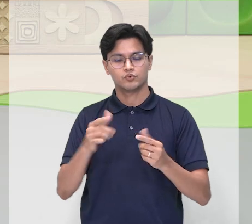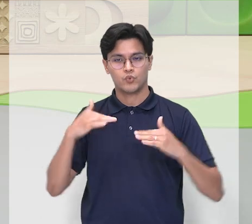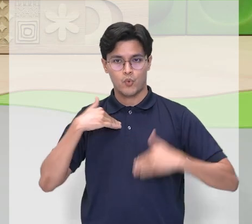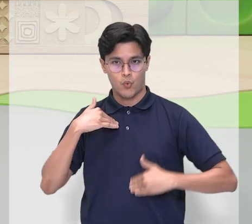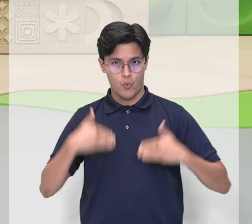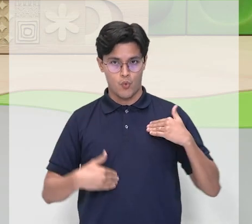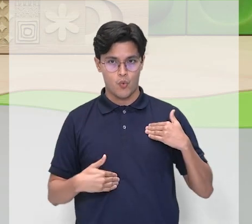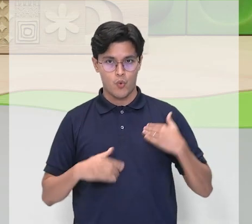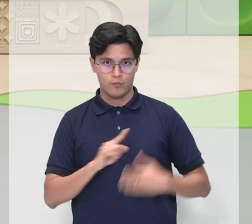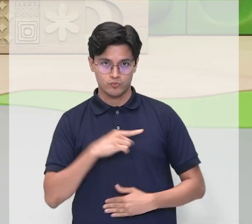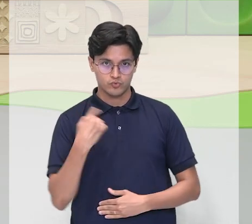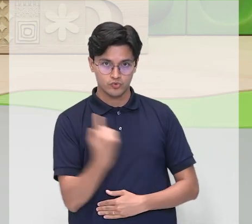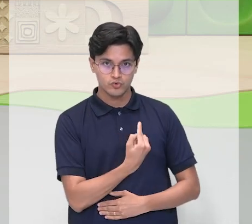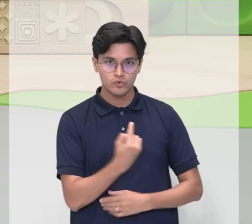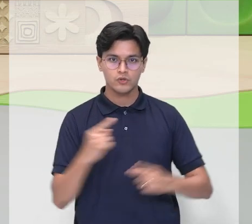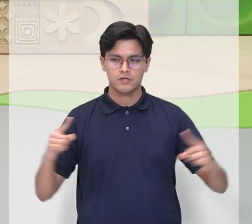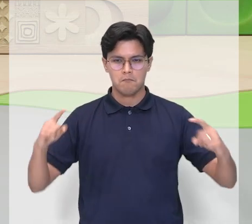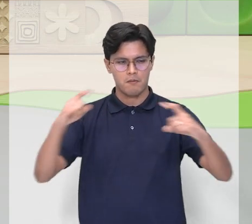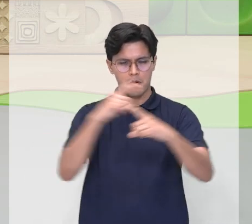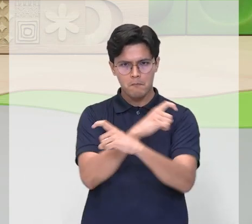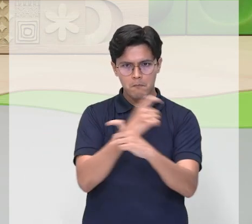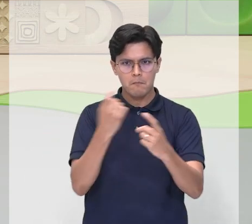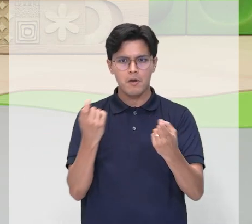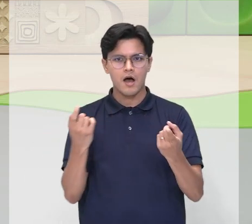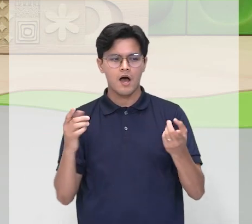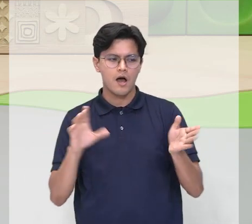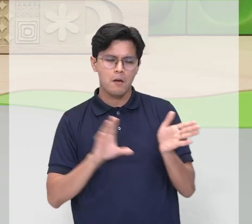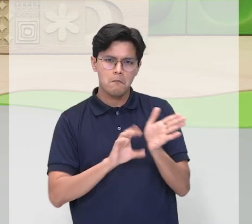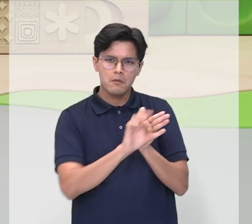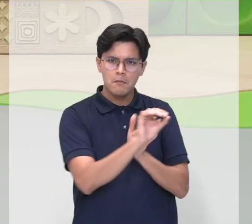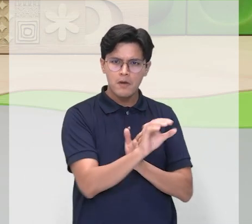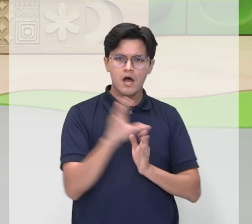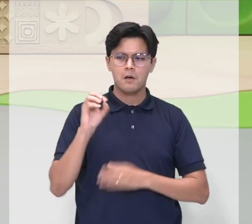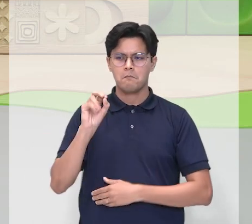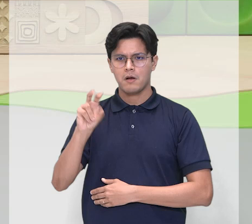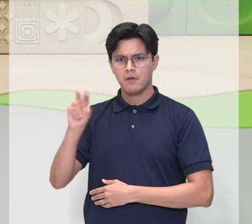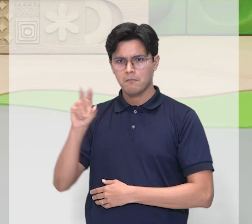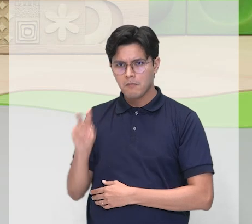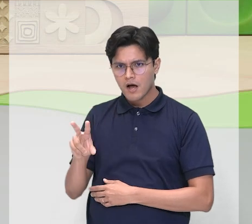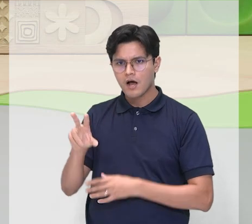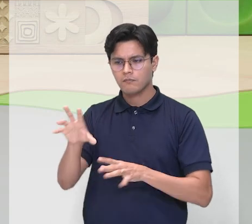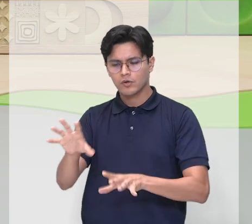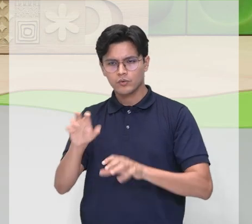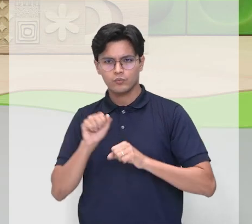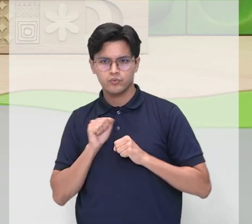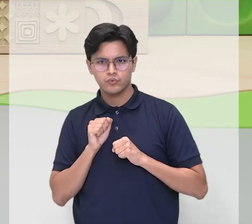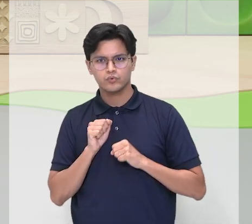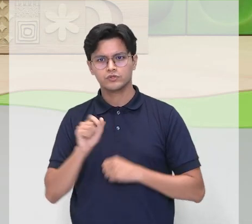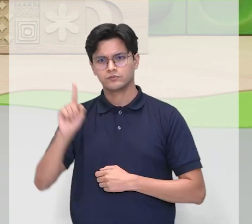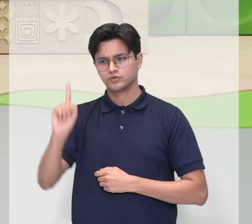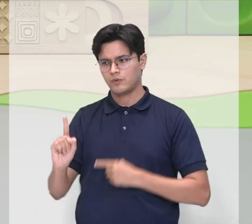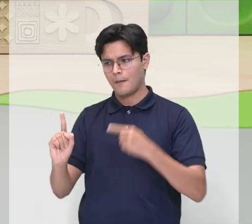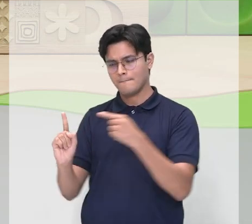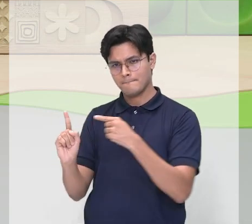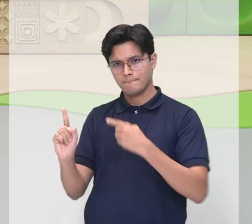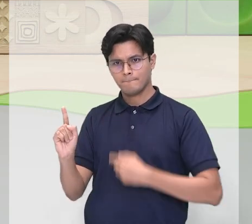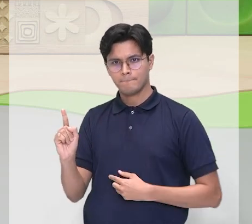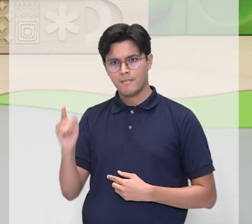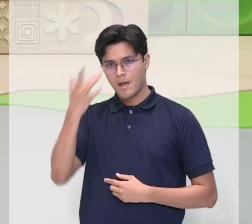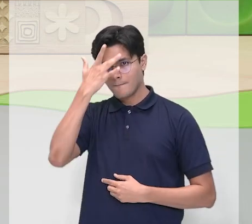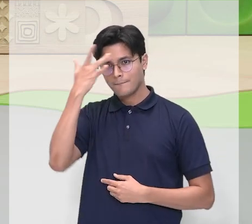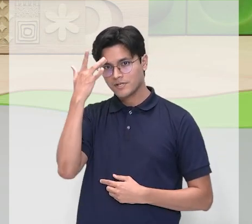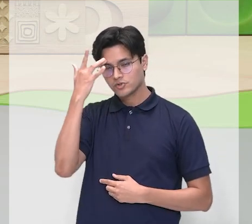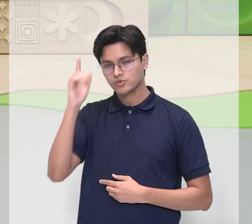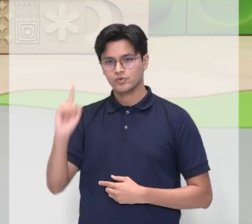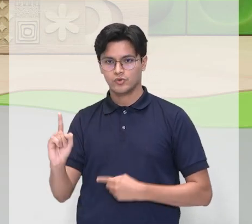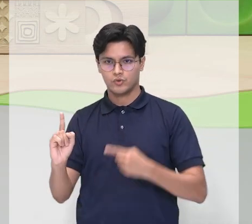uma pessoa, saudável para uma pessoa doente, ou de um animal para uma